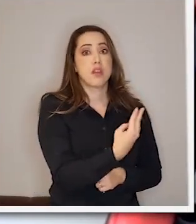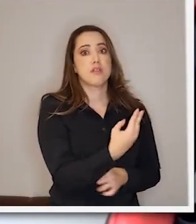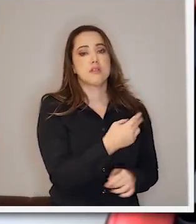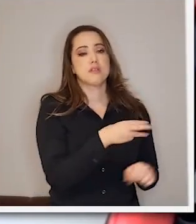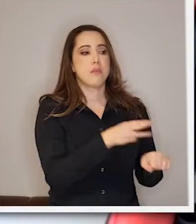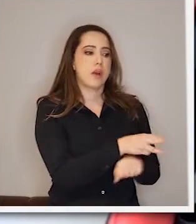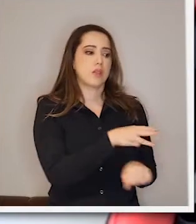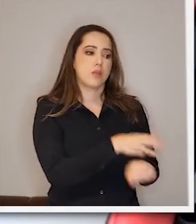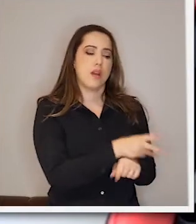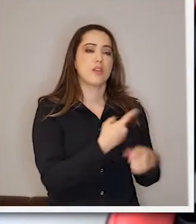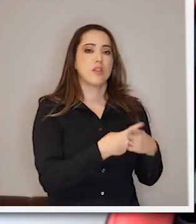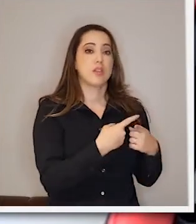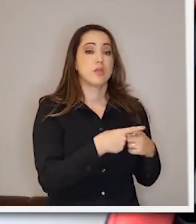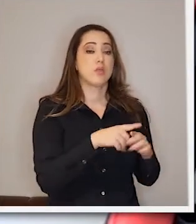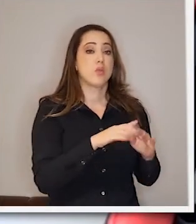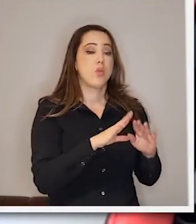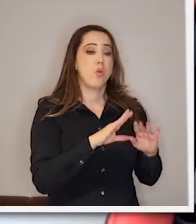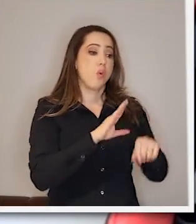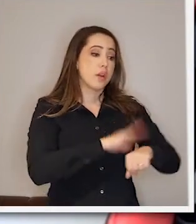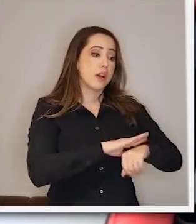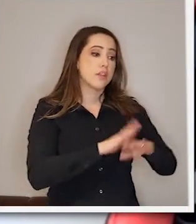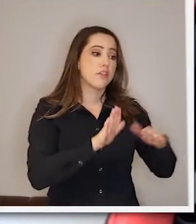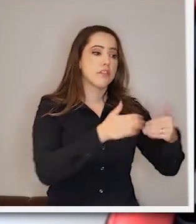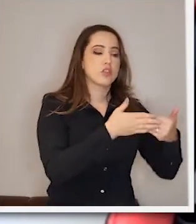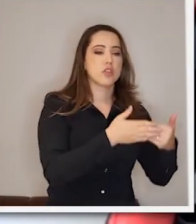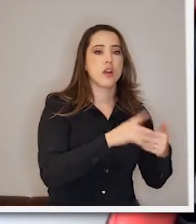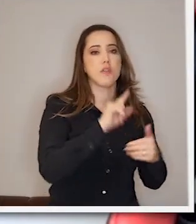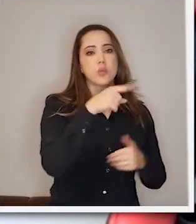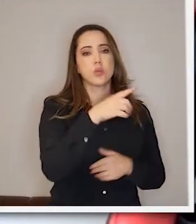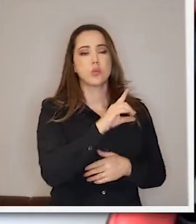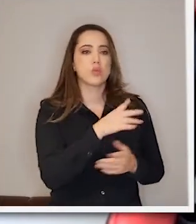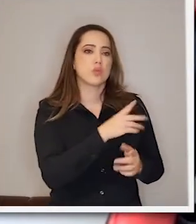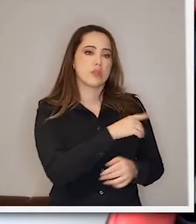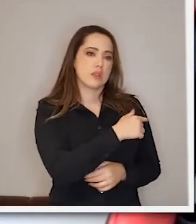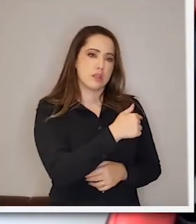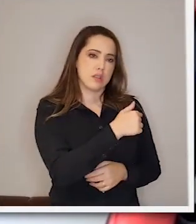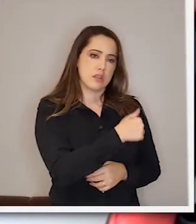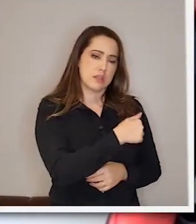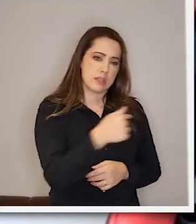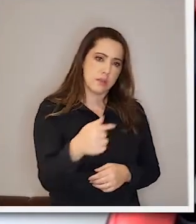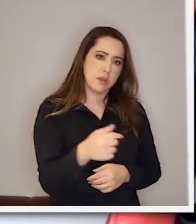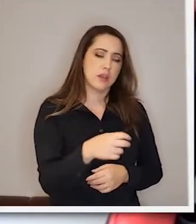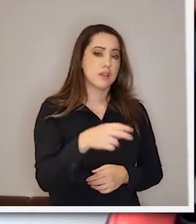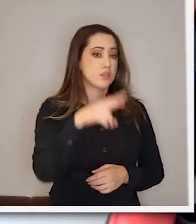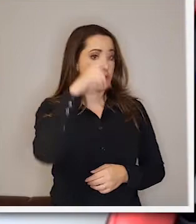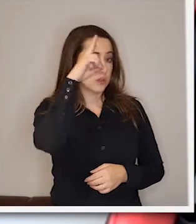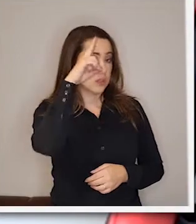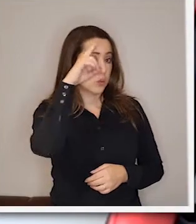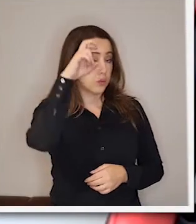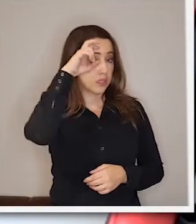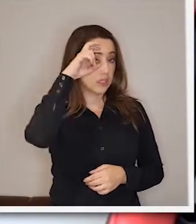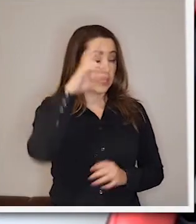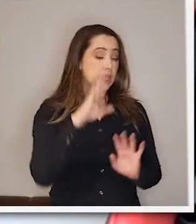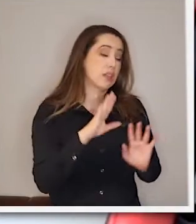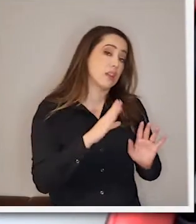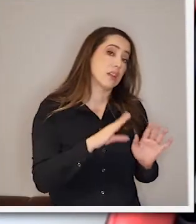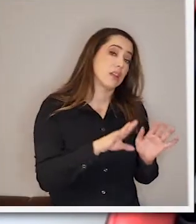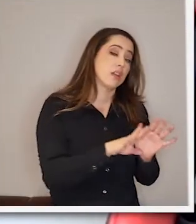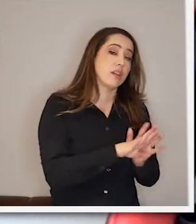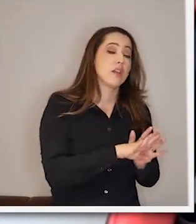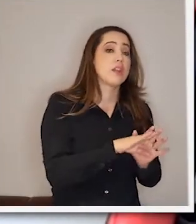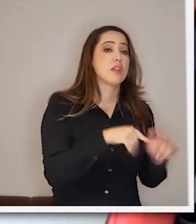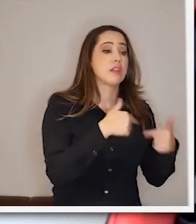fechava, e então a gente ia dormir. No dia seguinte, durante a semana, por exemplo, segunda a quinta, eu falei que trabalhava até as 11, só que eu chegava em